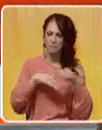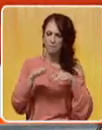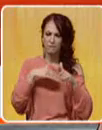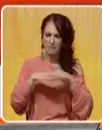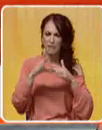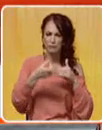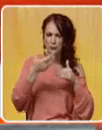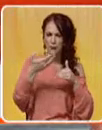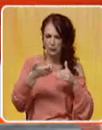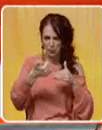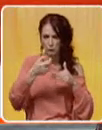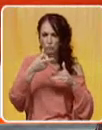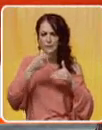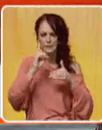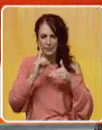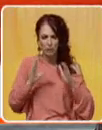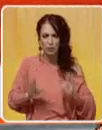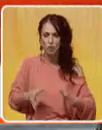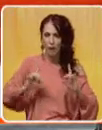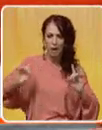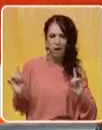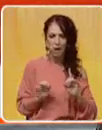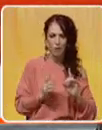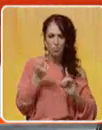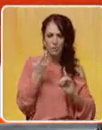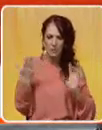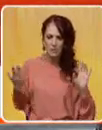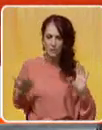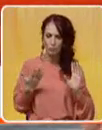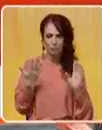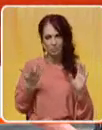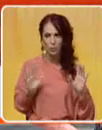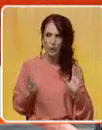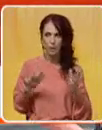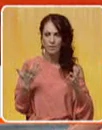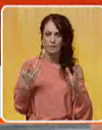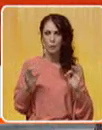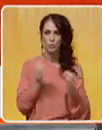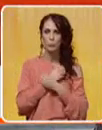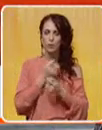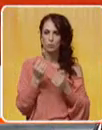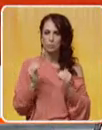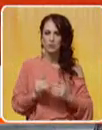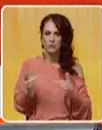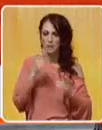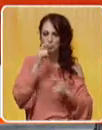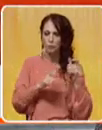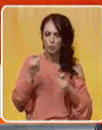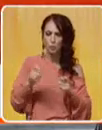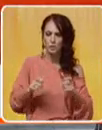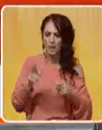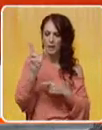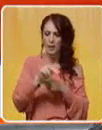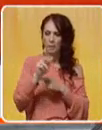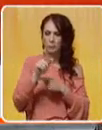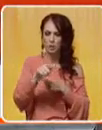95 96 já tínhamos abreviado um bocadinho a bonecada que era muito engraçado e tínhamos posto as pessoas na